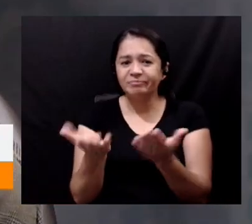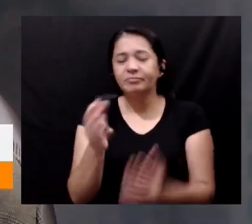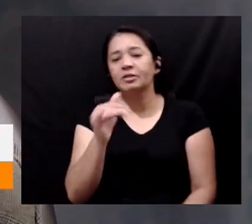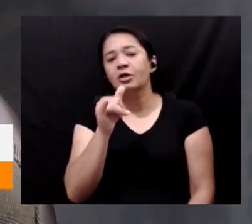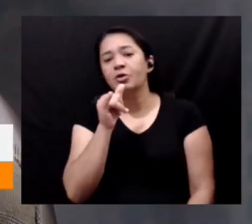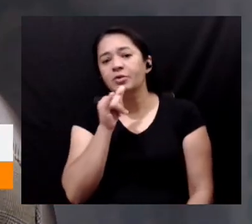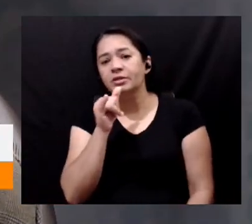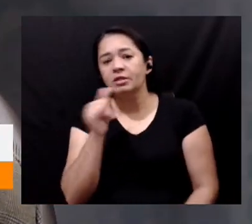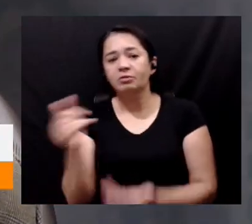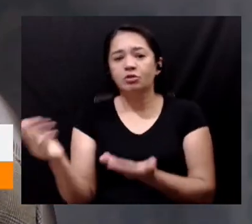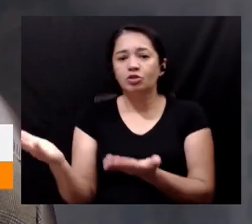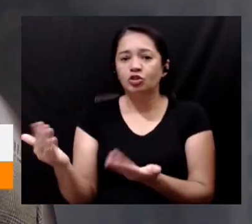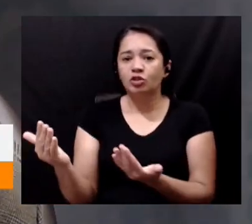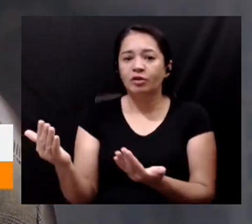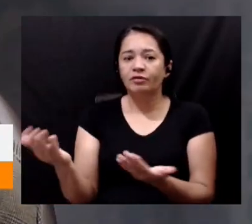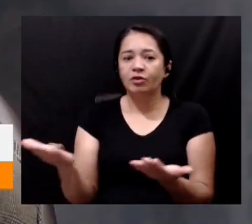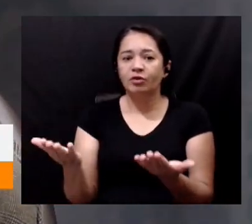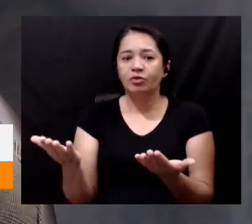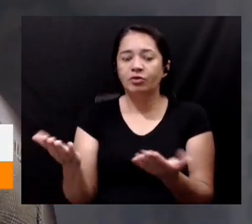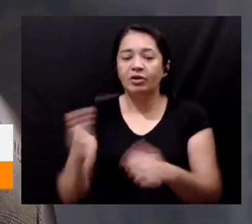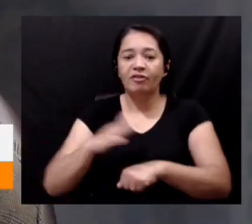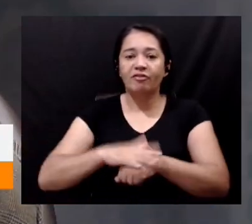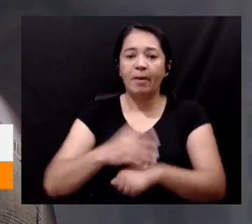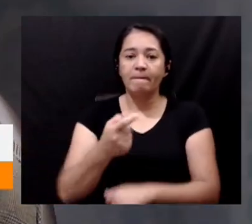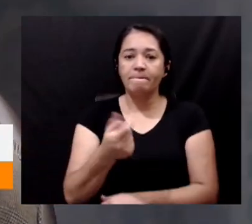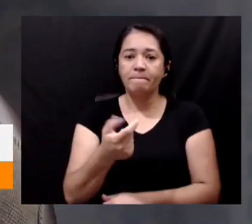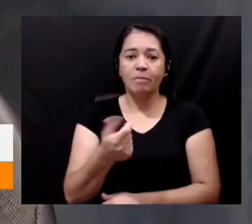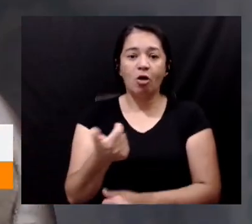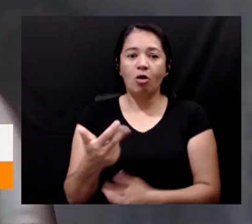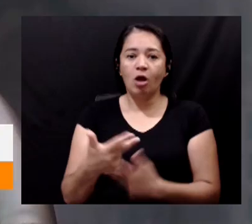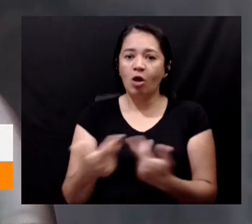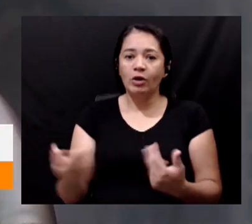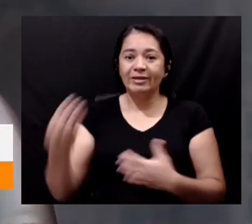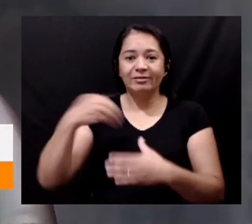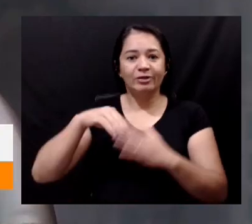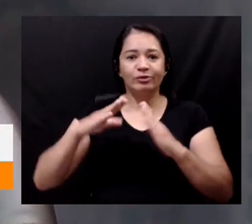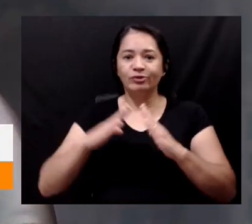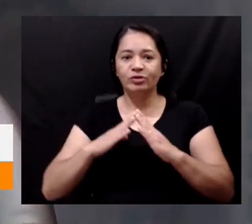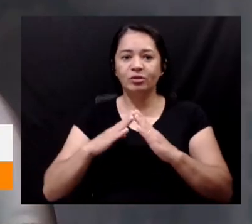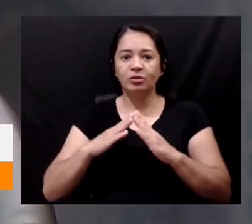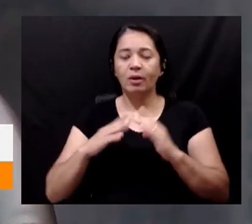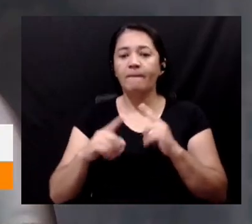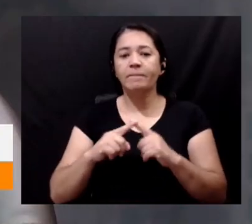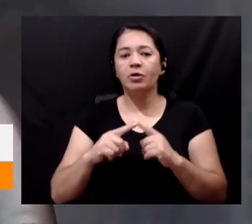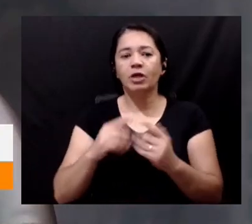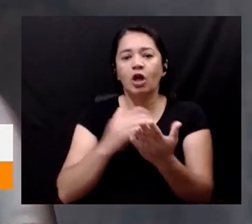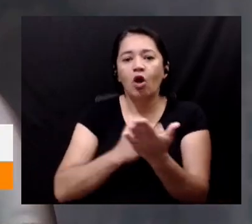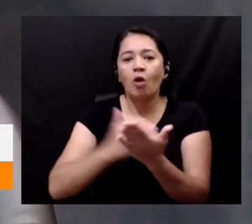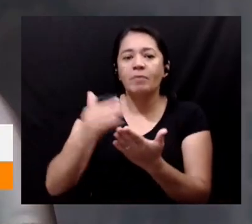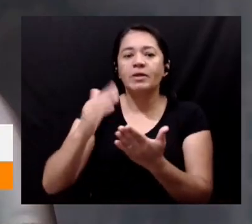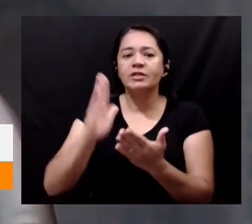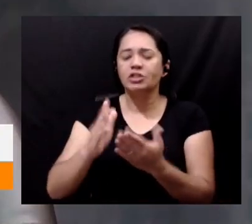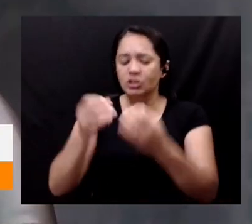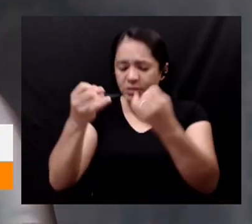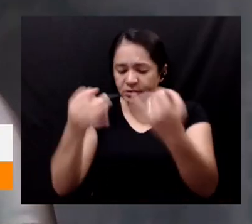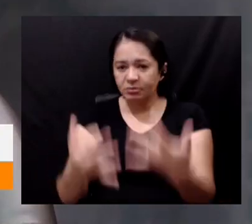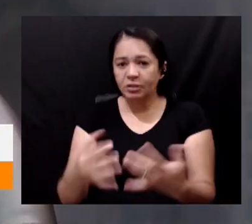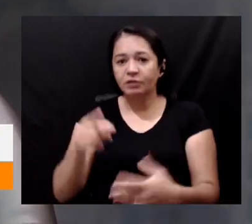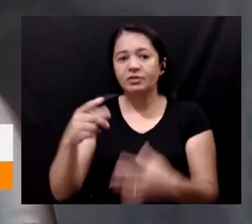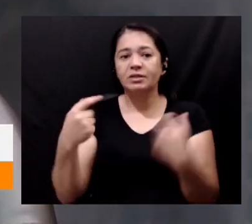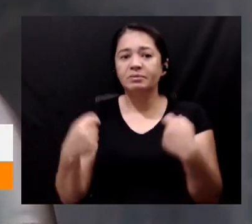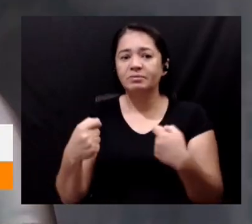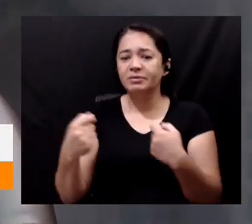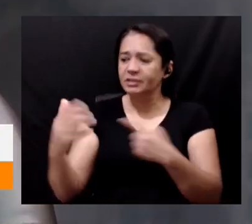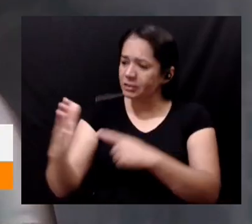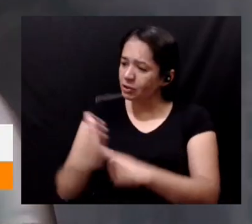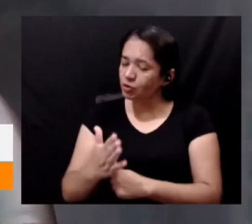fazem pouquíssimas coisas dentro de casa. Por que Uhum. não começar já a explicar que você precisa colaborar? Eles